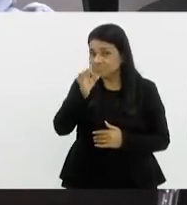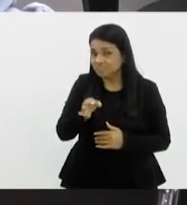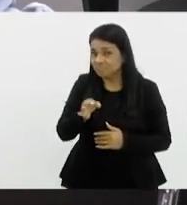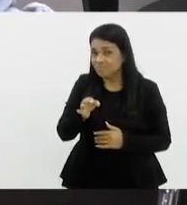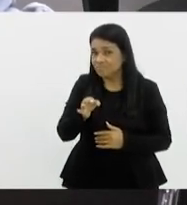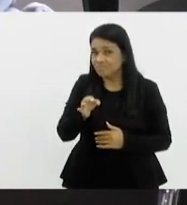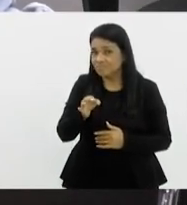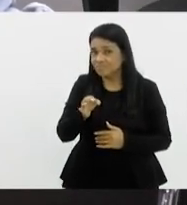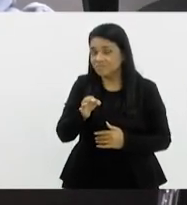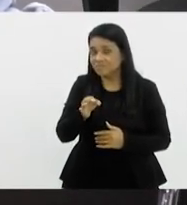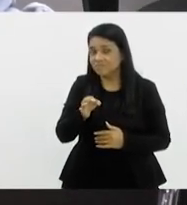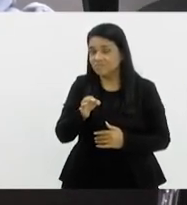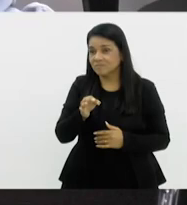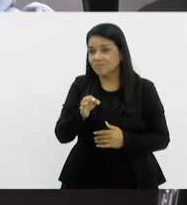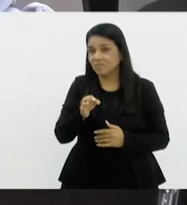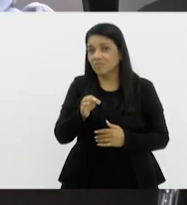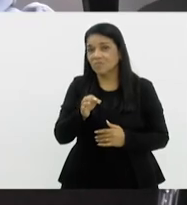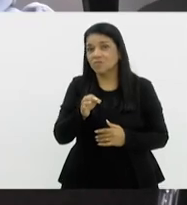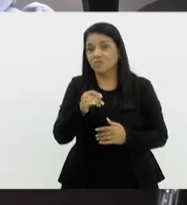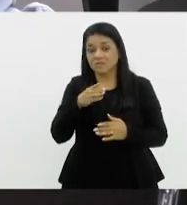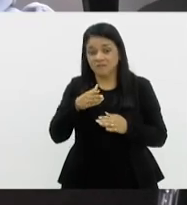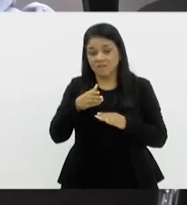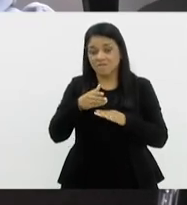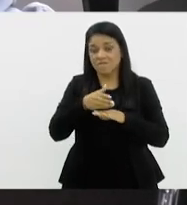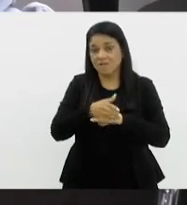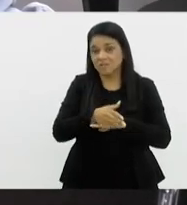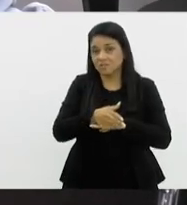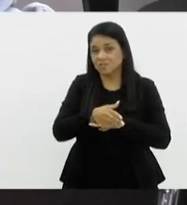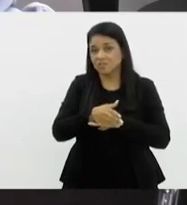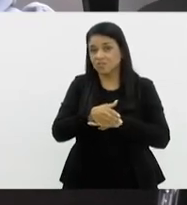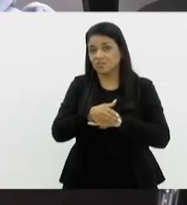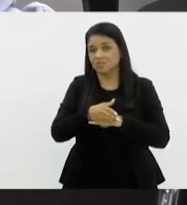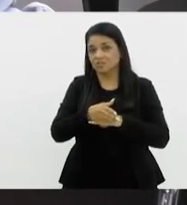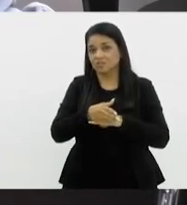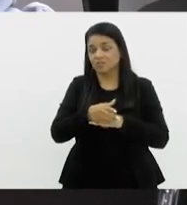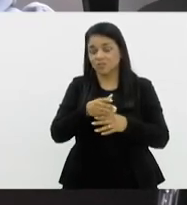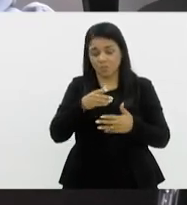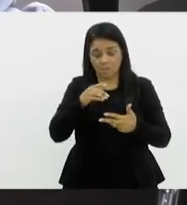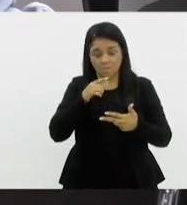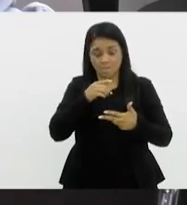querer legislar, porque você está invadindo a competência de cada poder.